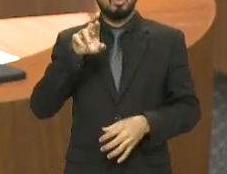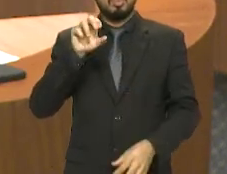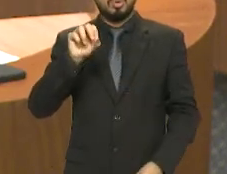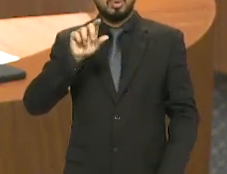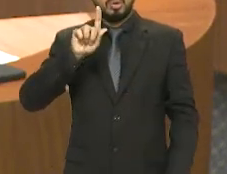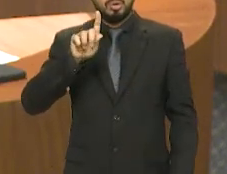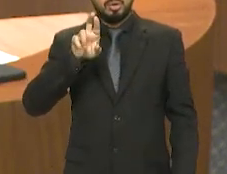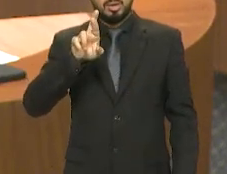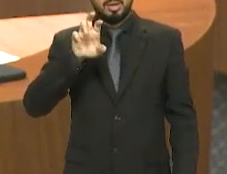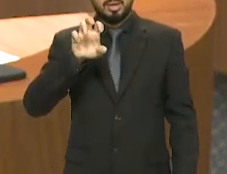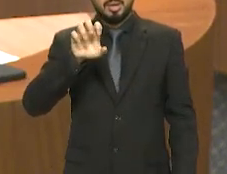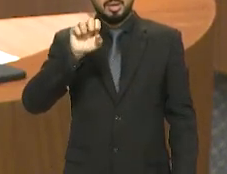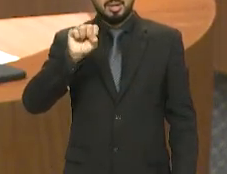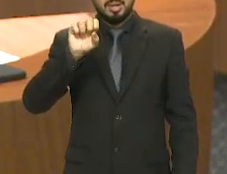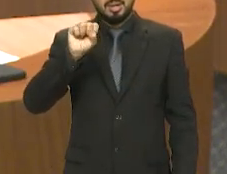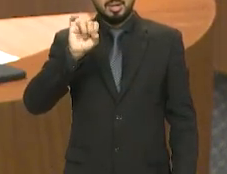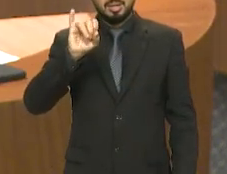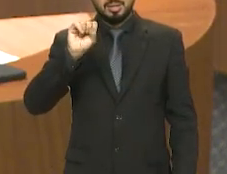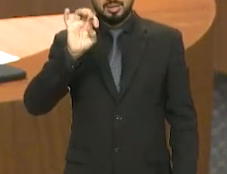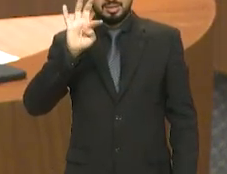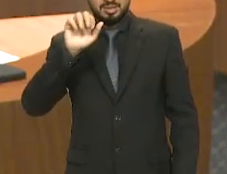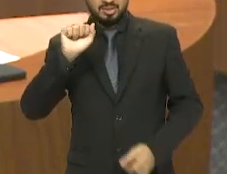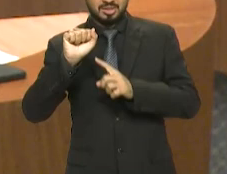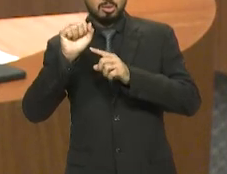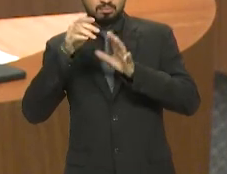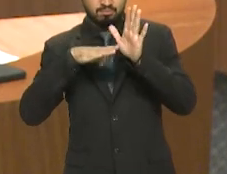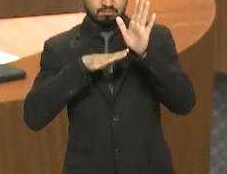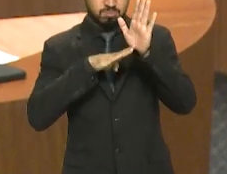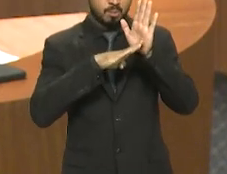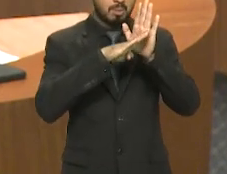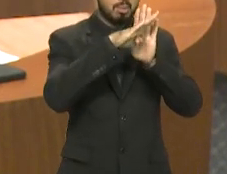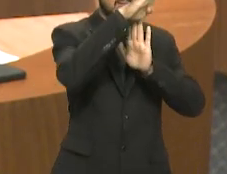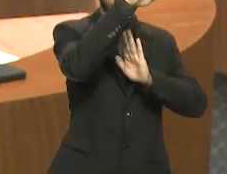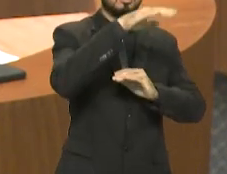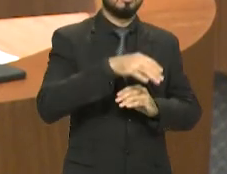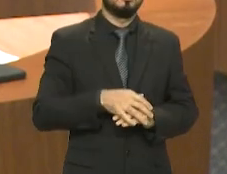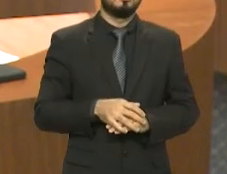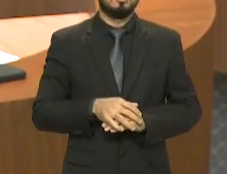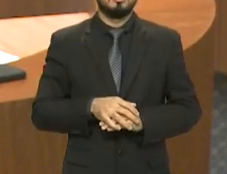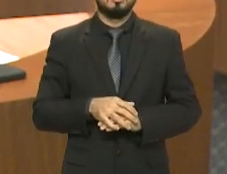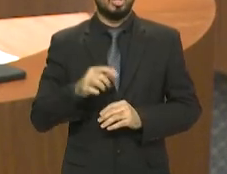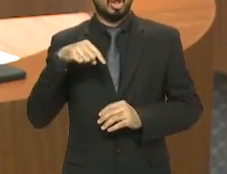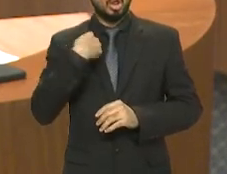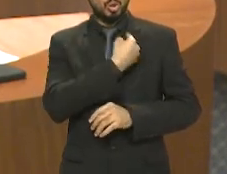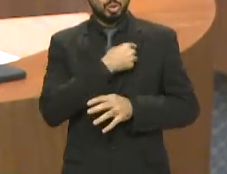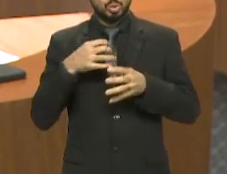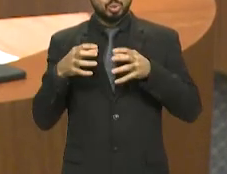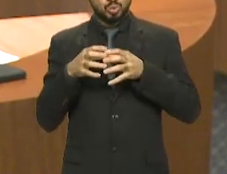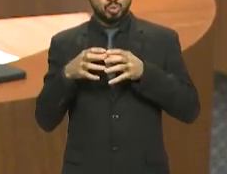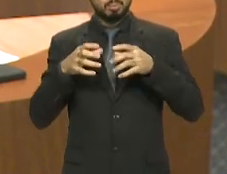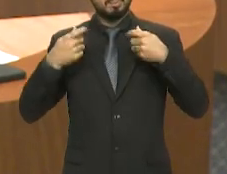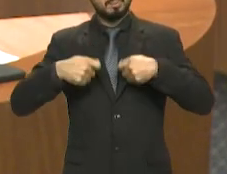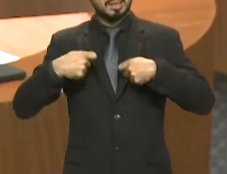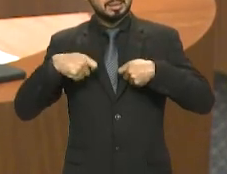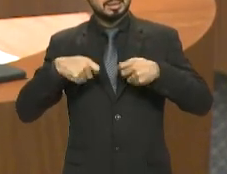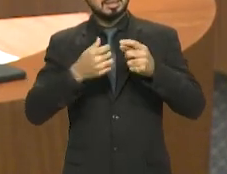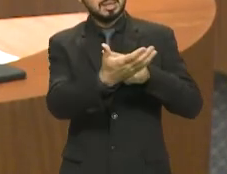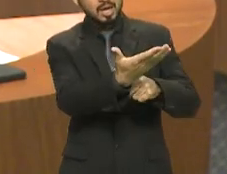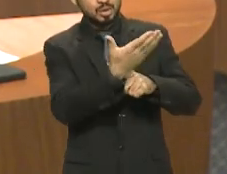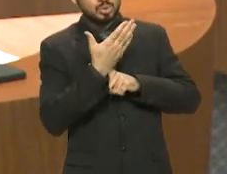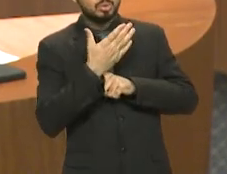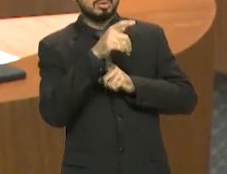continuar. E precisa continuar com a ajuda dele, deputado Arnaldo Melo, do presidente Otelino. Por quê? Porque ele foi